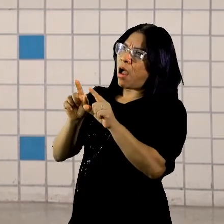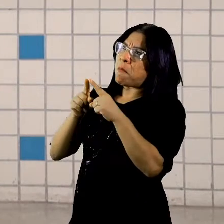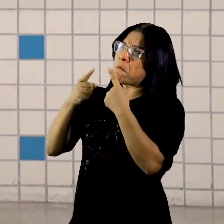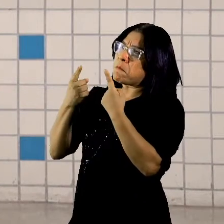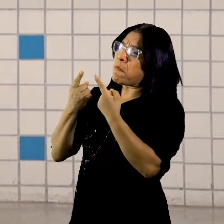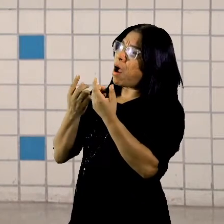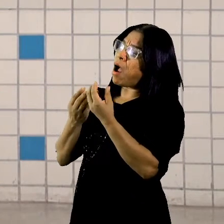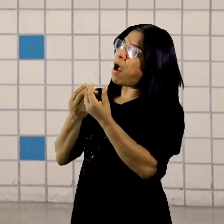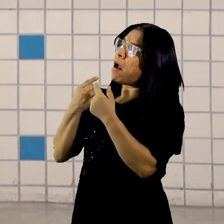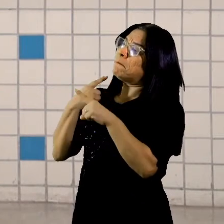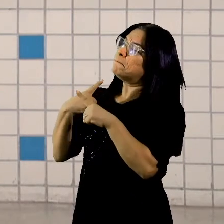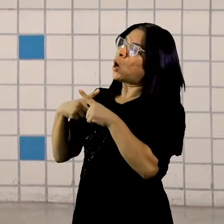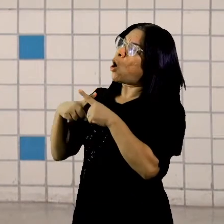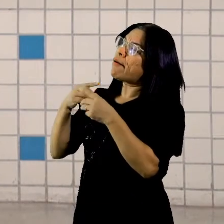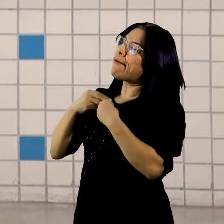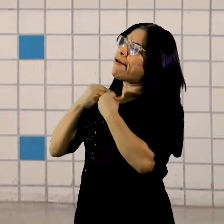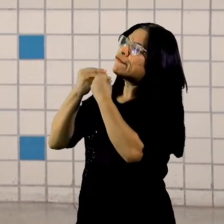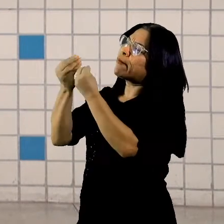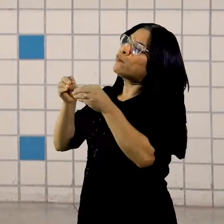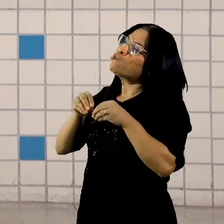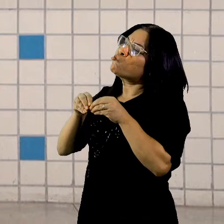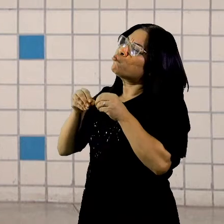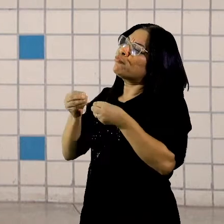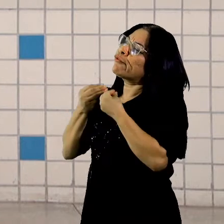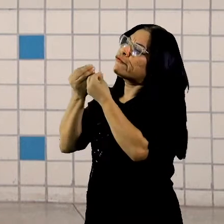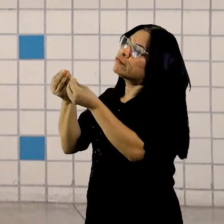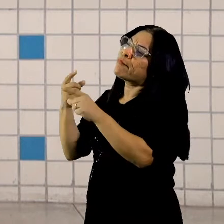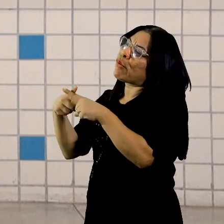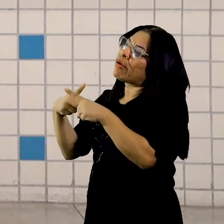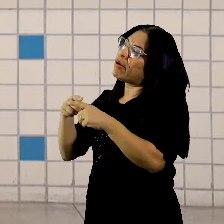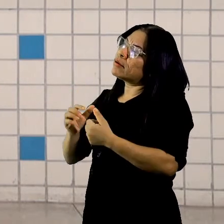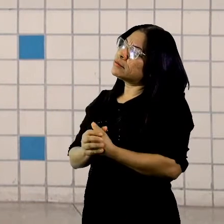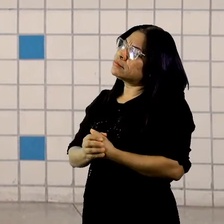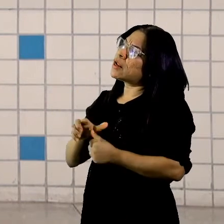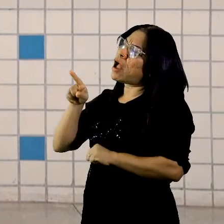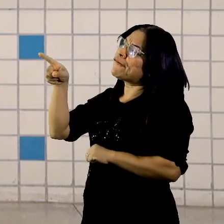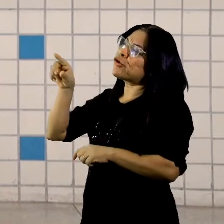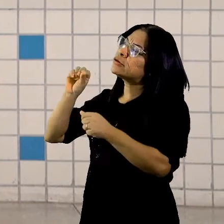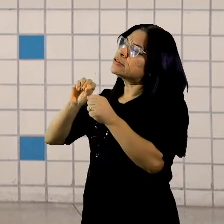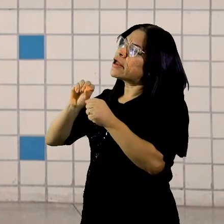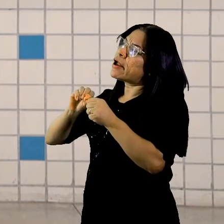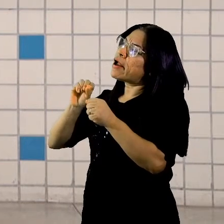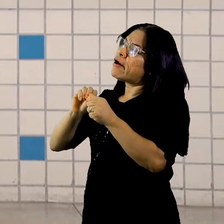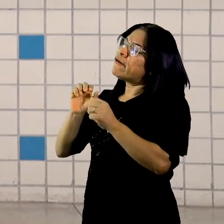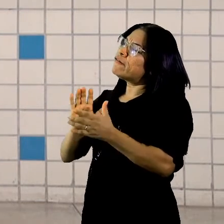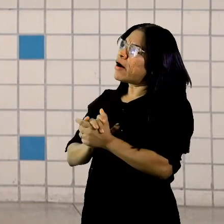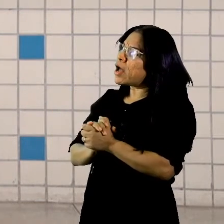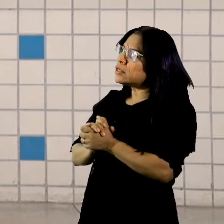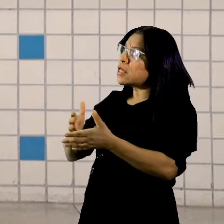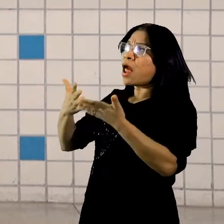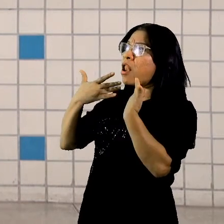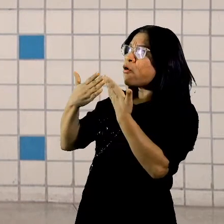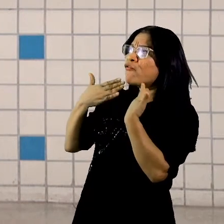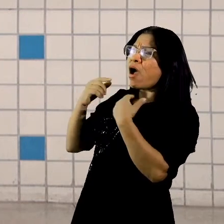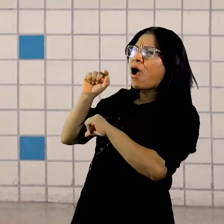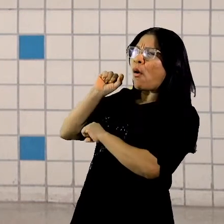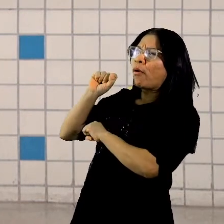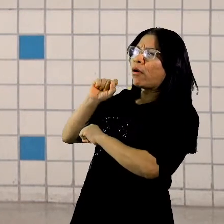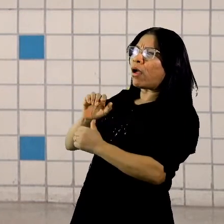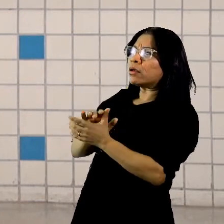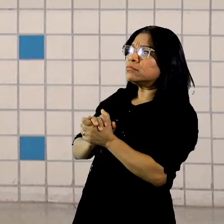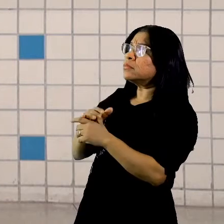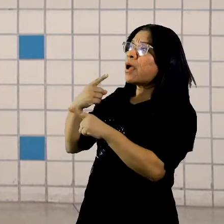devemos dar nosso trigo para você? O que você estava fazendo no verão? Por que não guardou comida para o